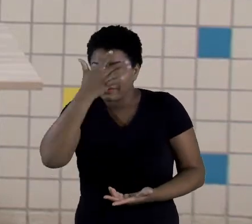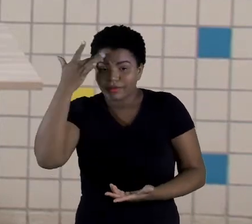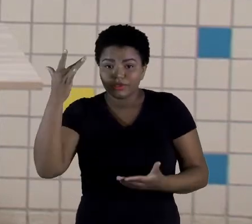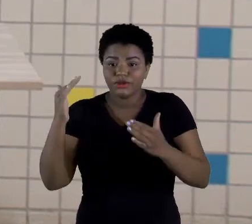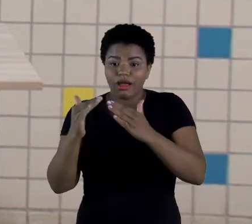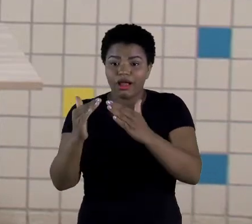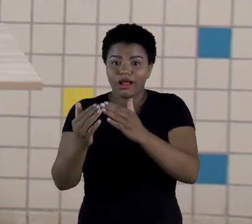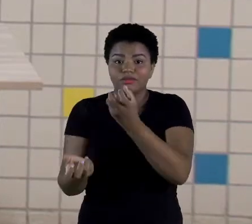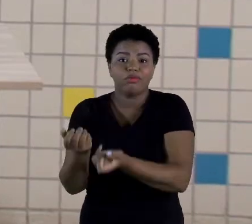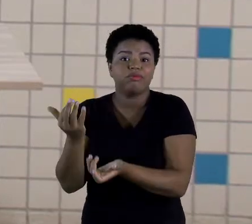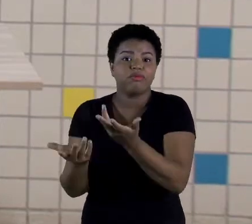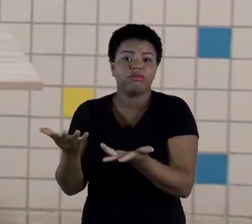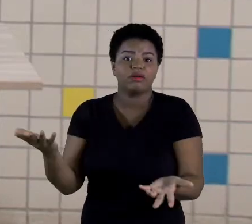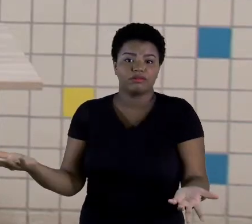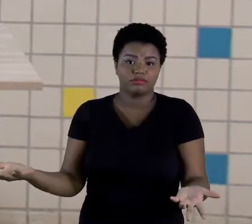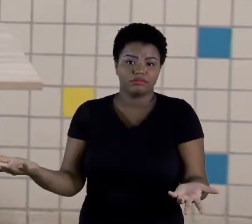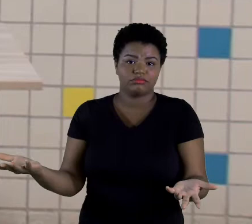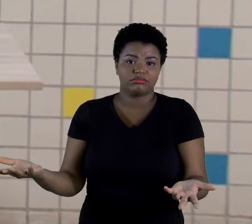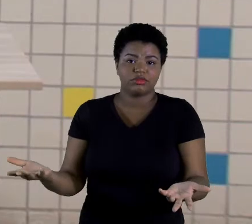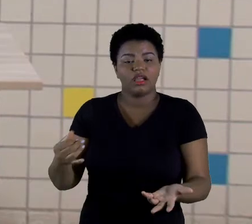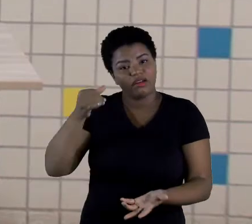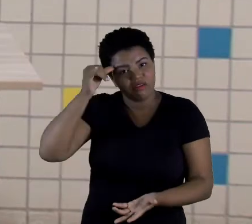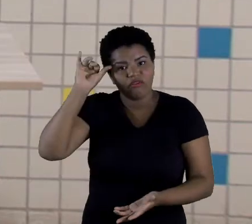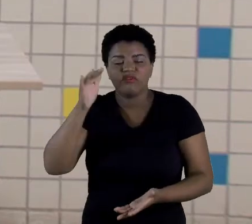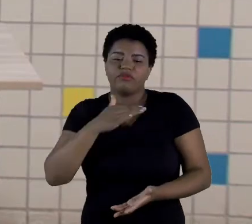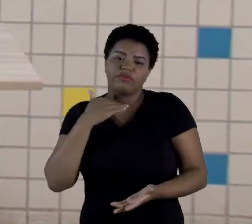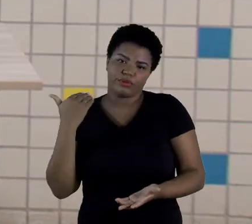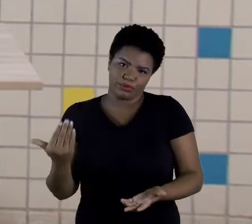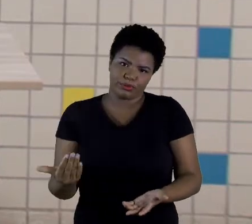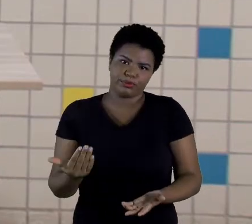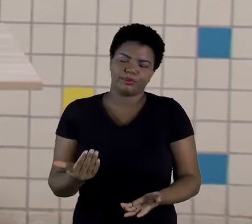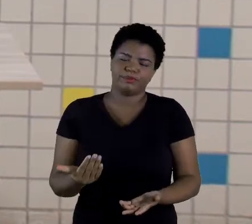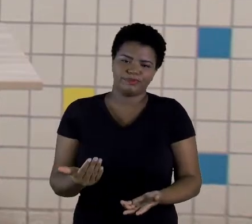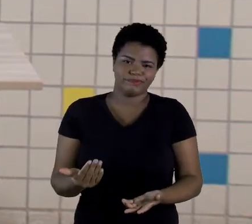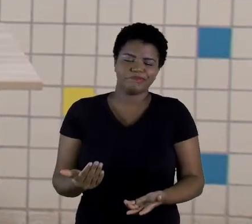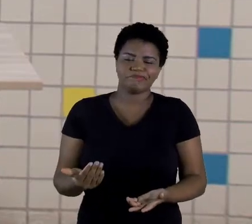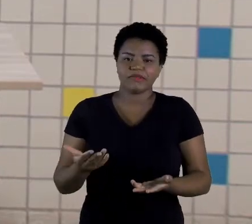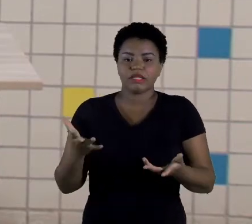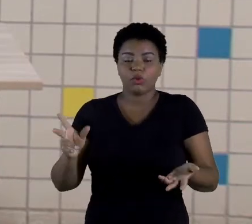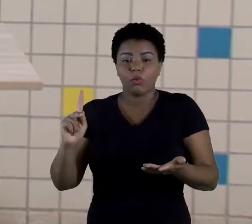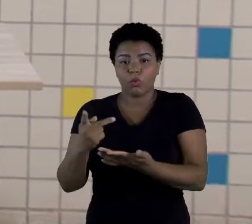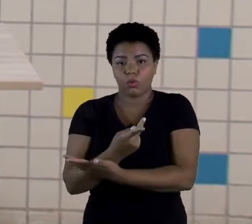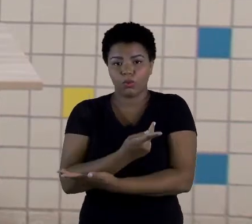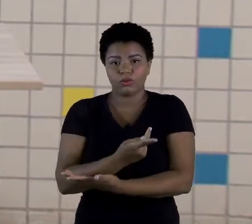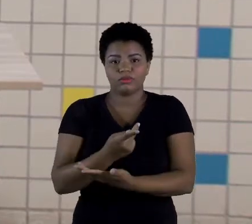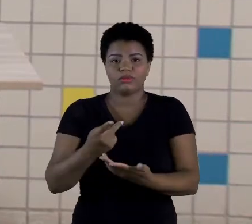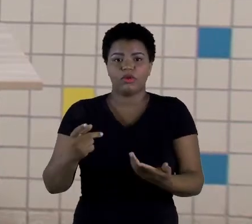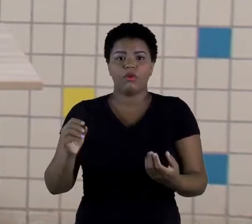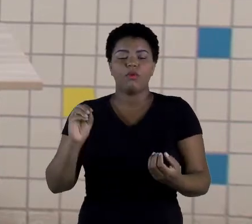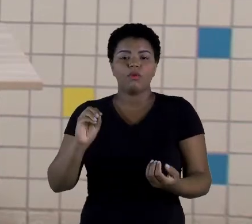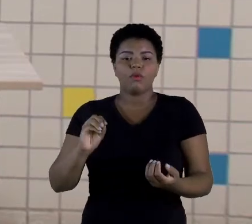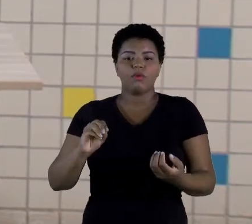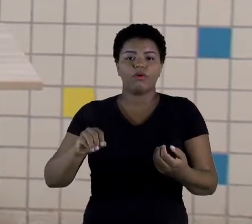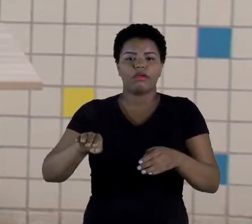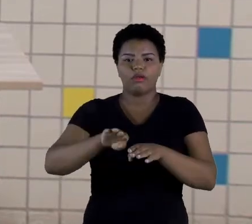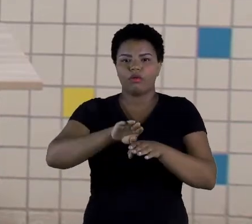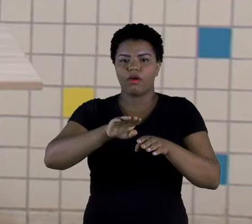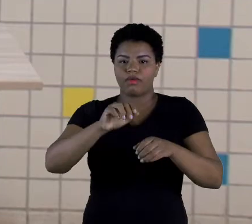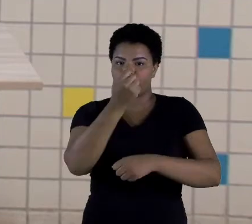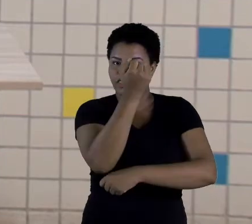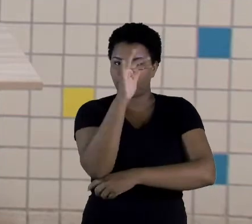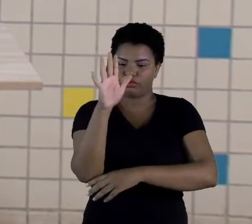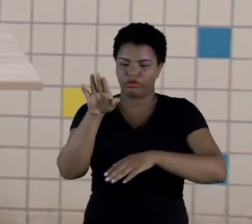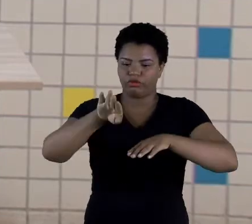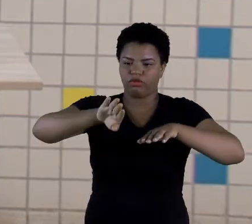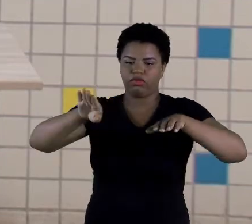casas queimadas, seu gado morto? Então, assim, quando acontece um desequilíbrio na natureza, tanto